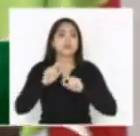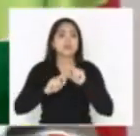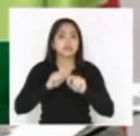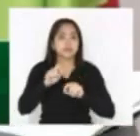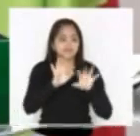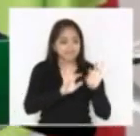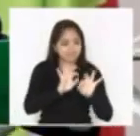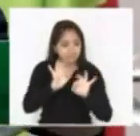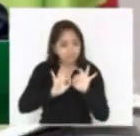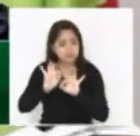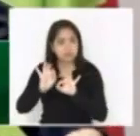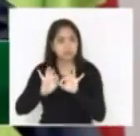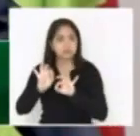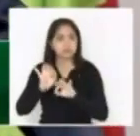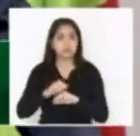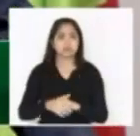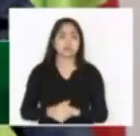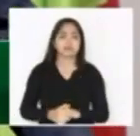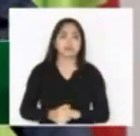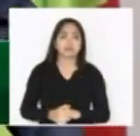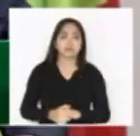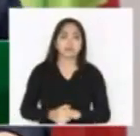organizar.